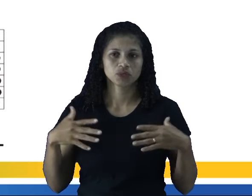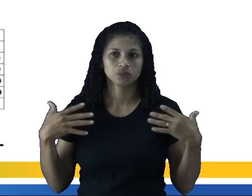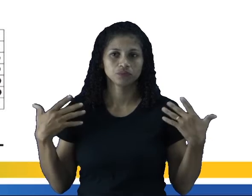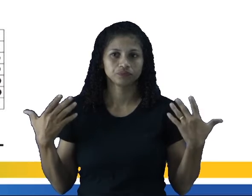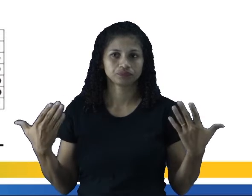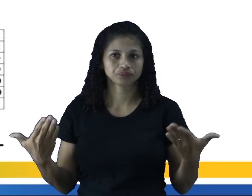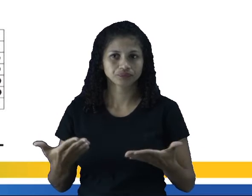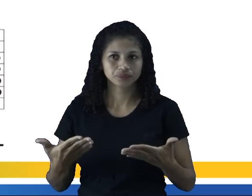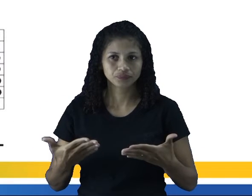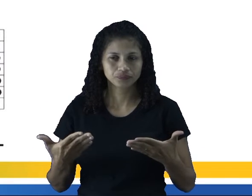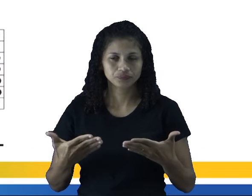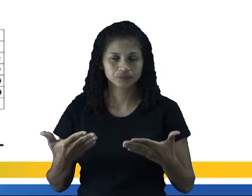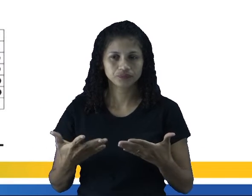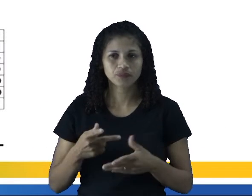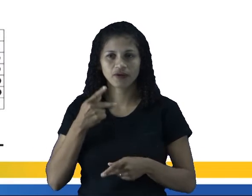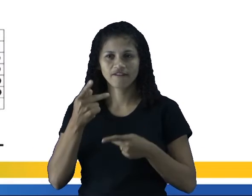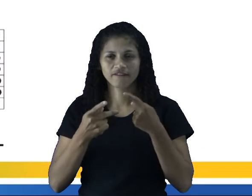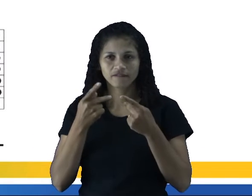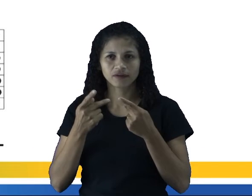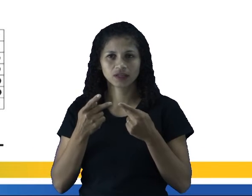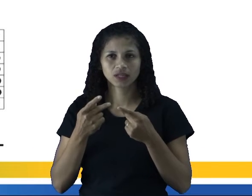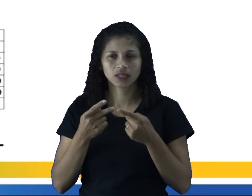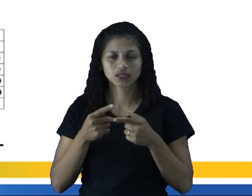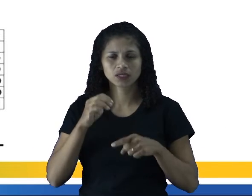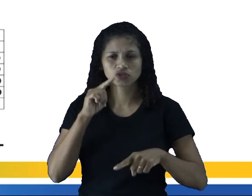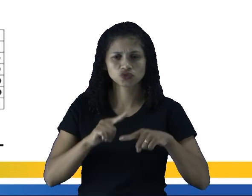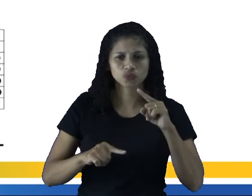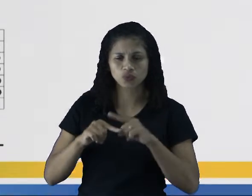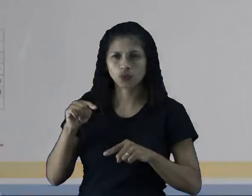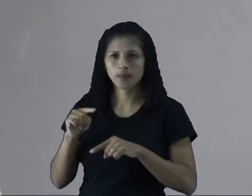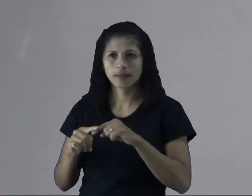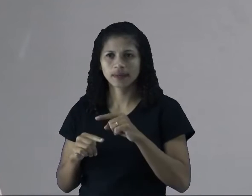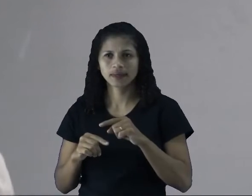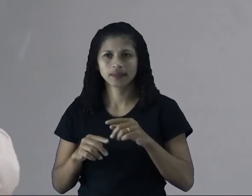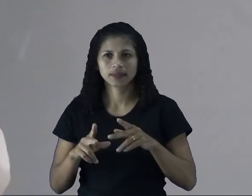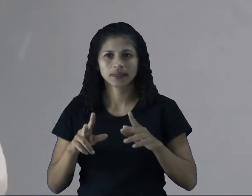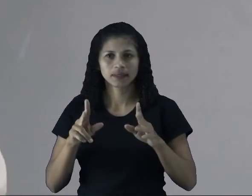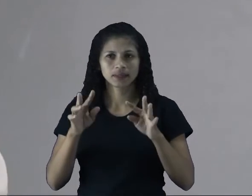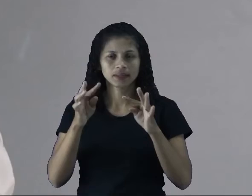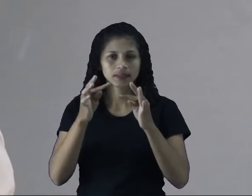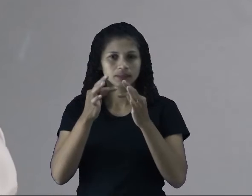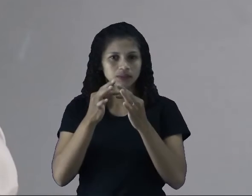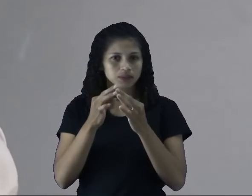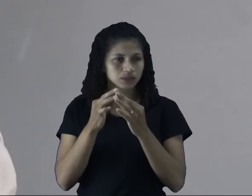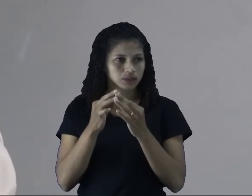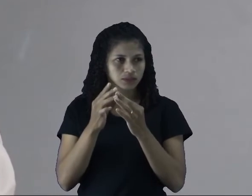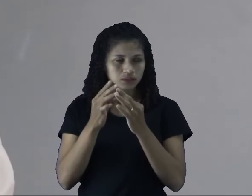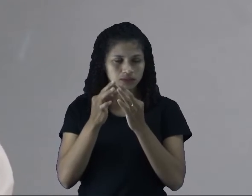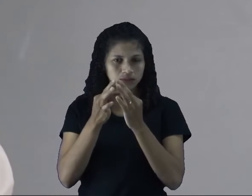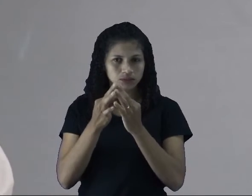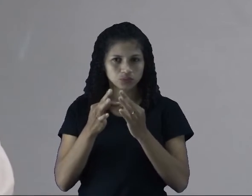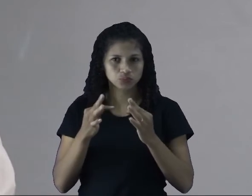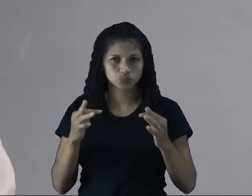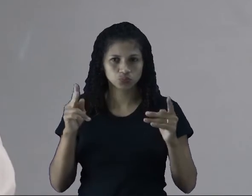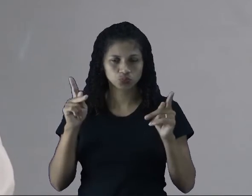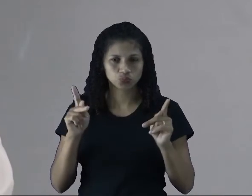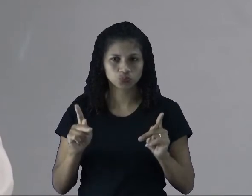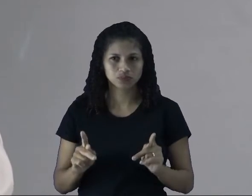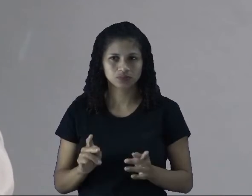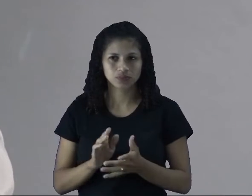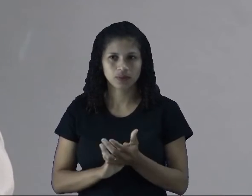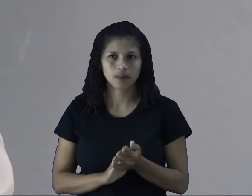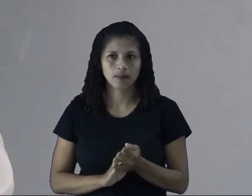Agora a gente vai falar das propriedades periódicas. O que são essas propriedades periódicas? Então, muitos desses átomos eles vão